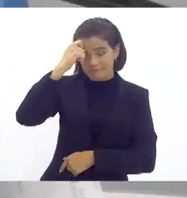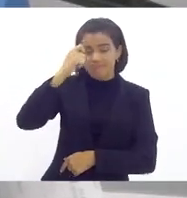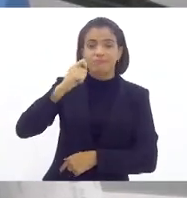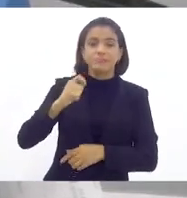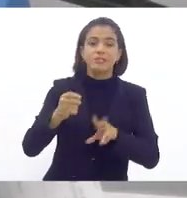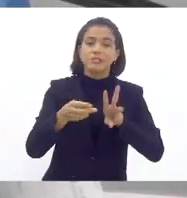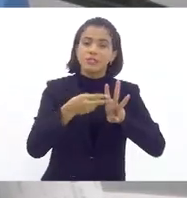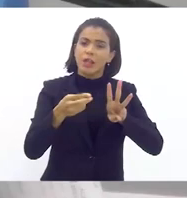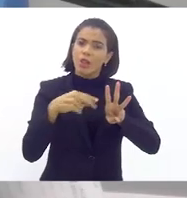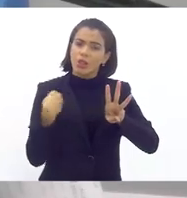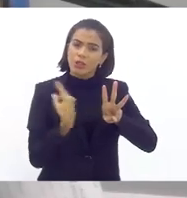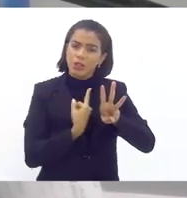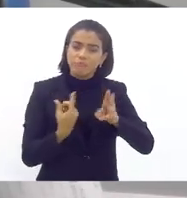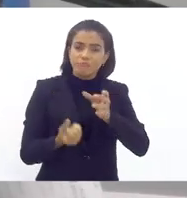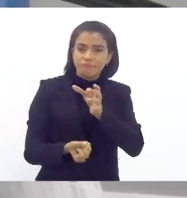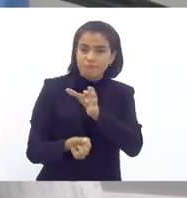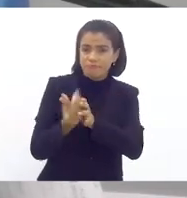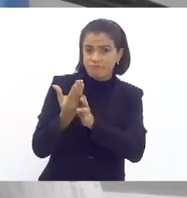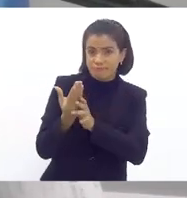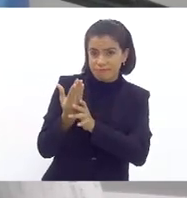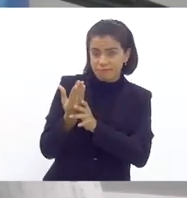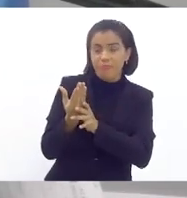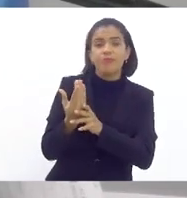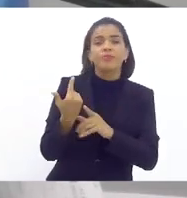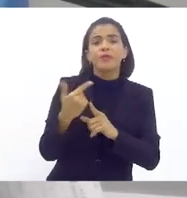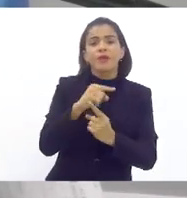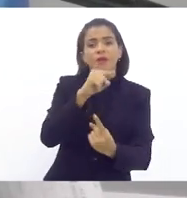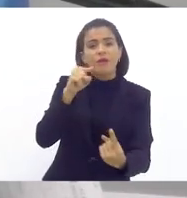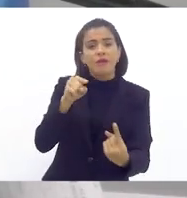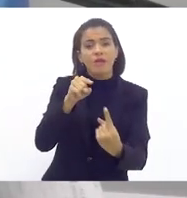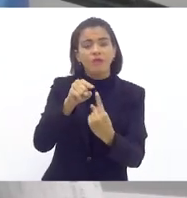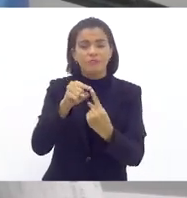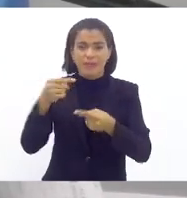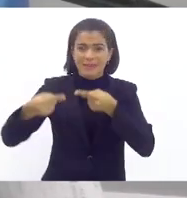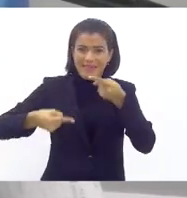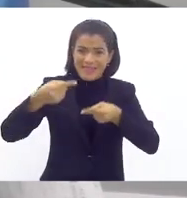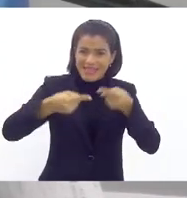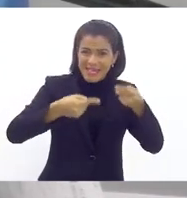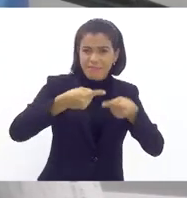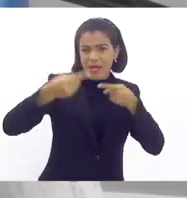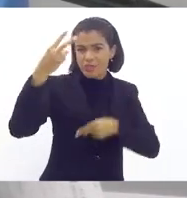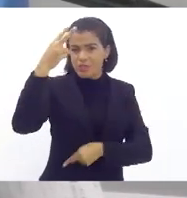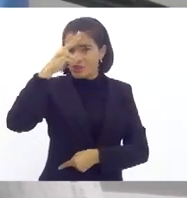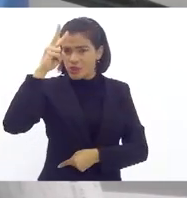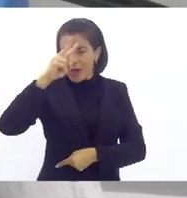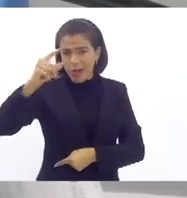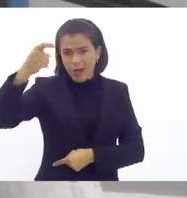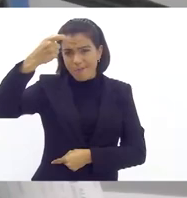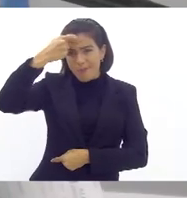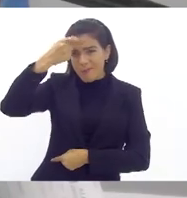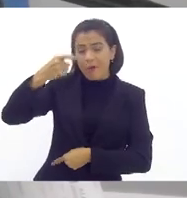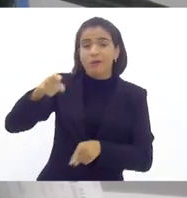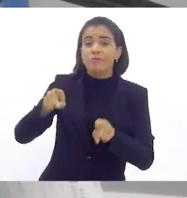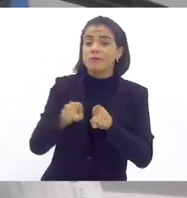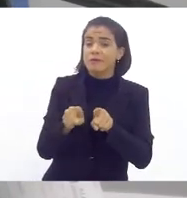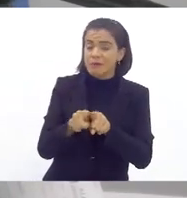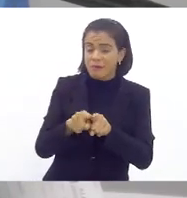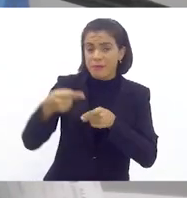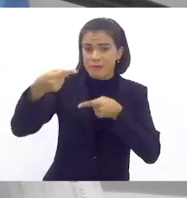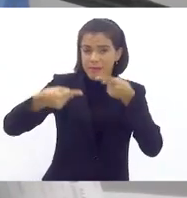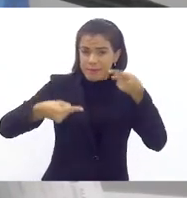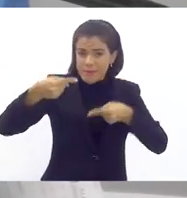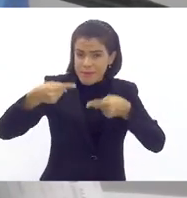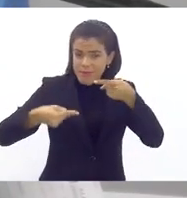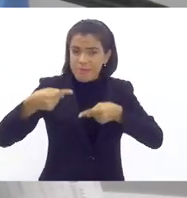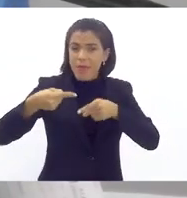nós aqui criamos, aqui, que tem como objetivo fazer o debate de história, o debate de memória, mas também debater